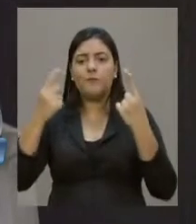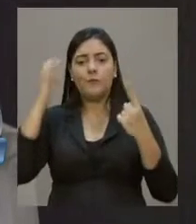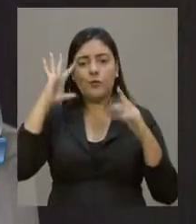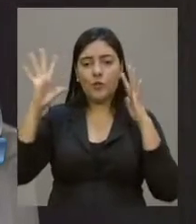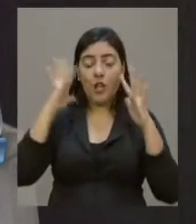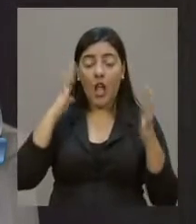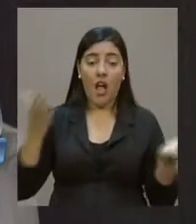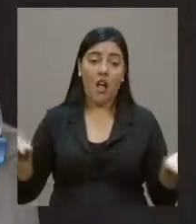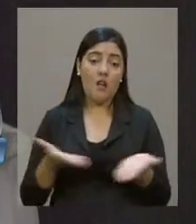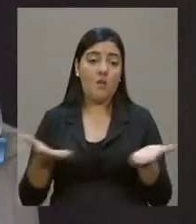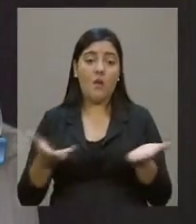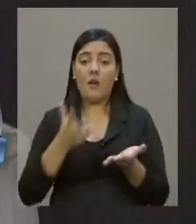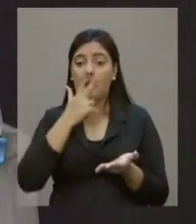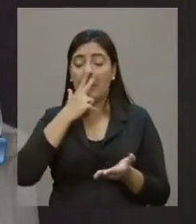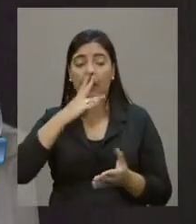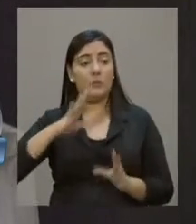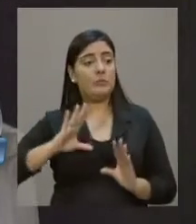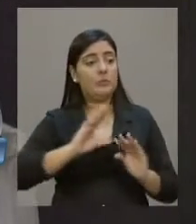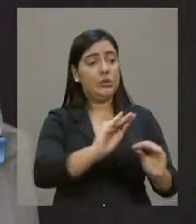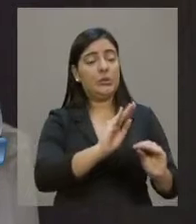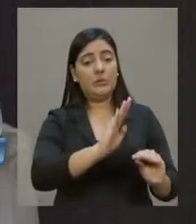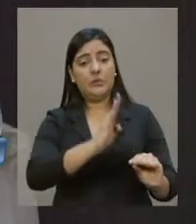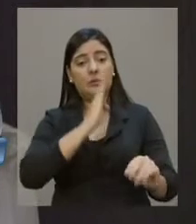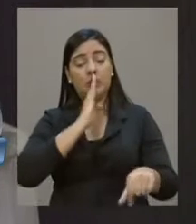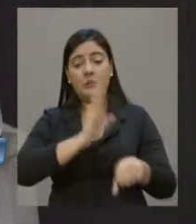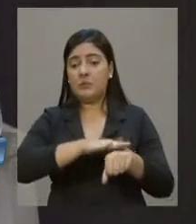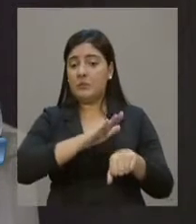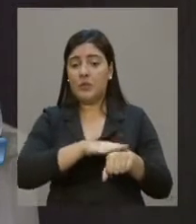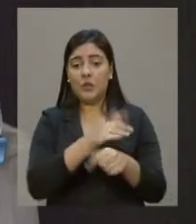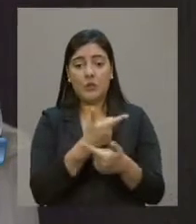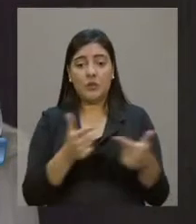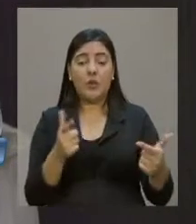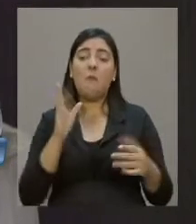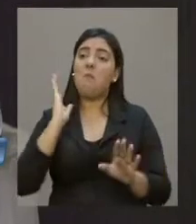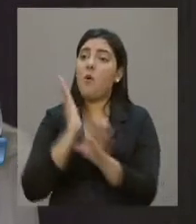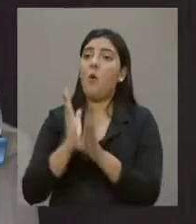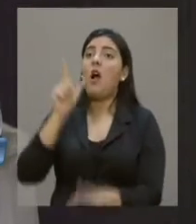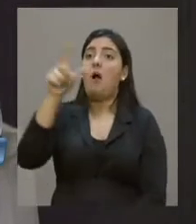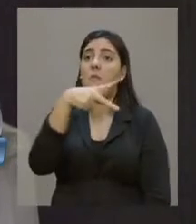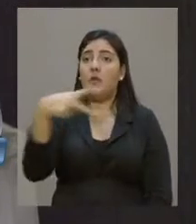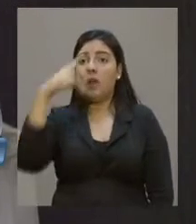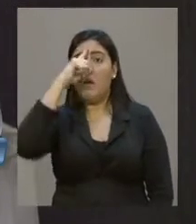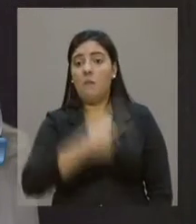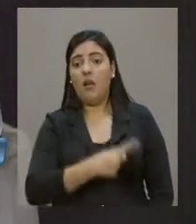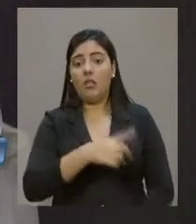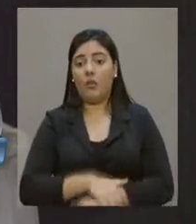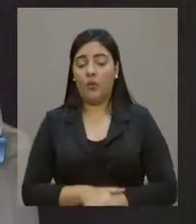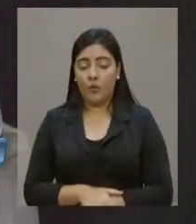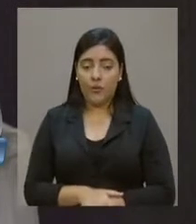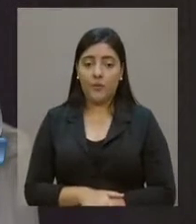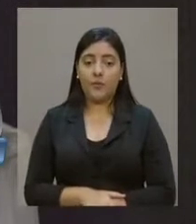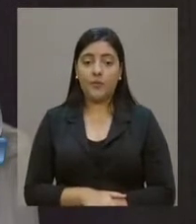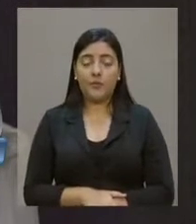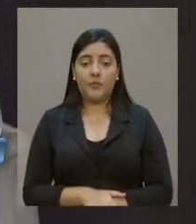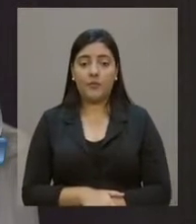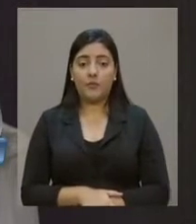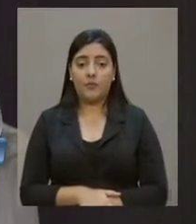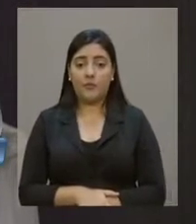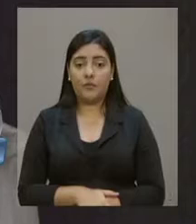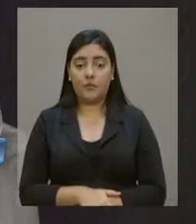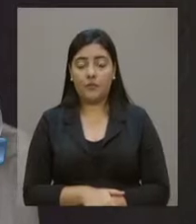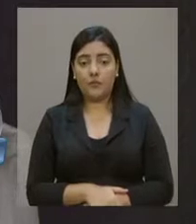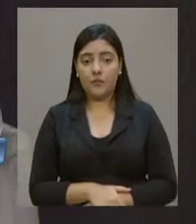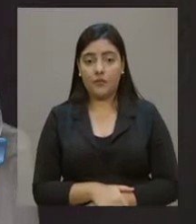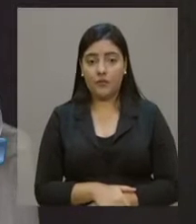que agora é aviltado na sua autonomia, é achincalhado na sua autonomia pelo Twitter do presidente que não tem